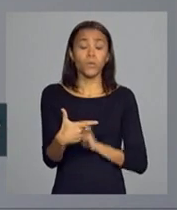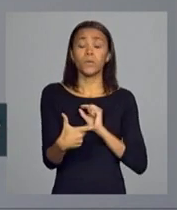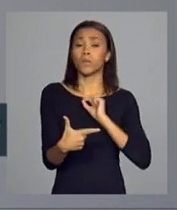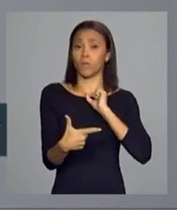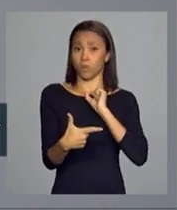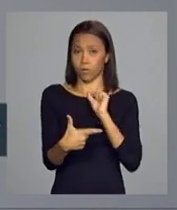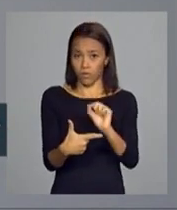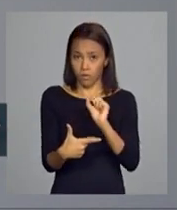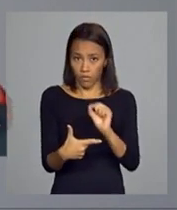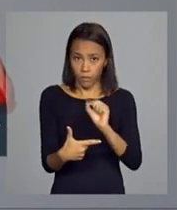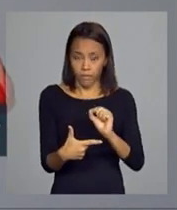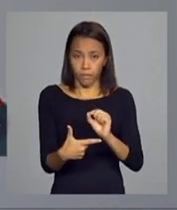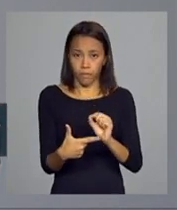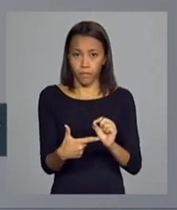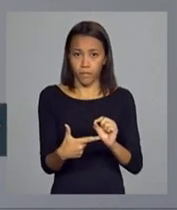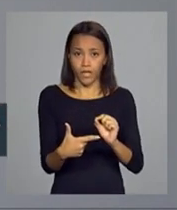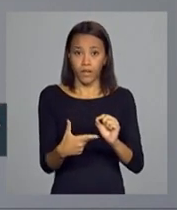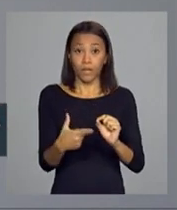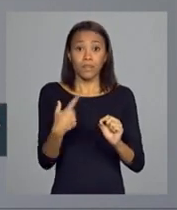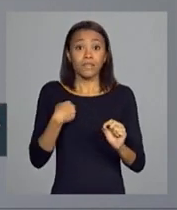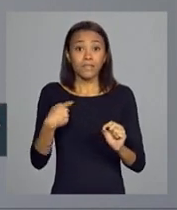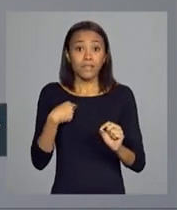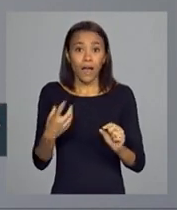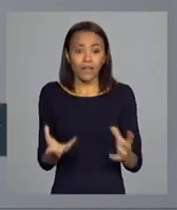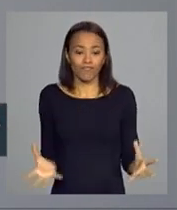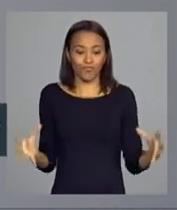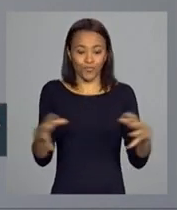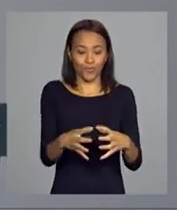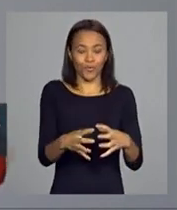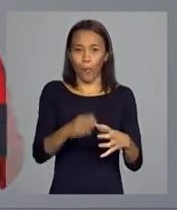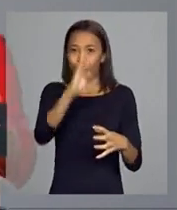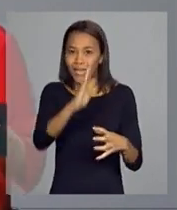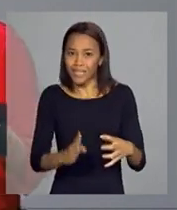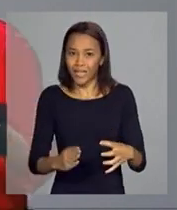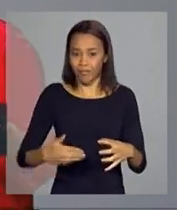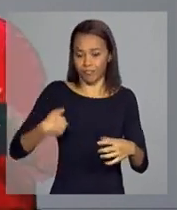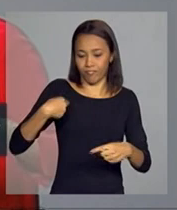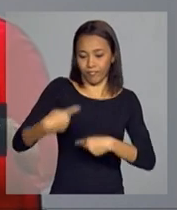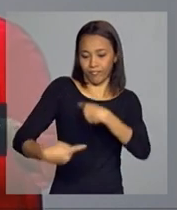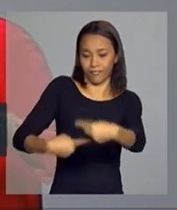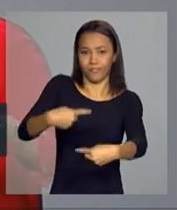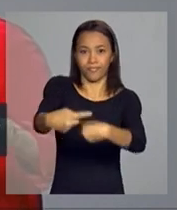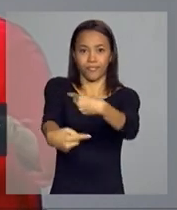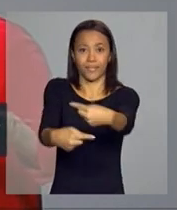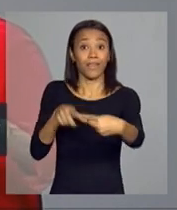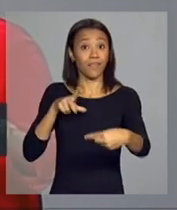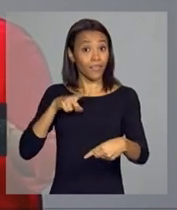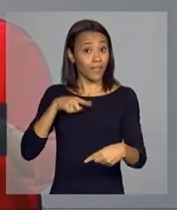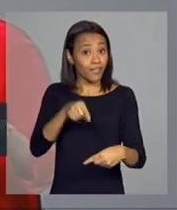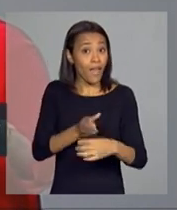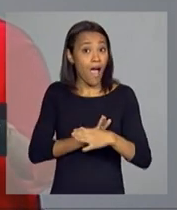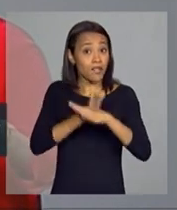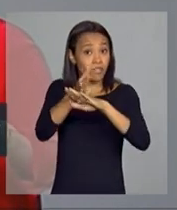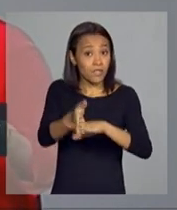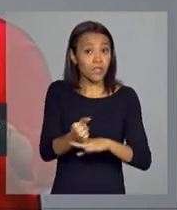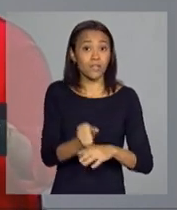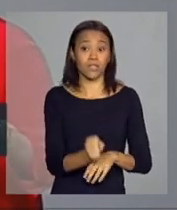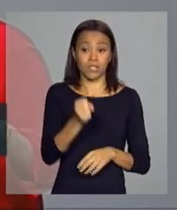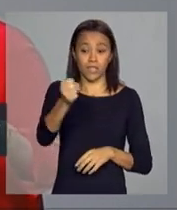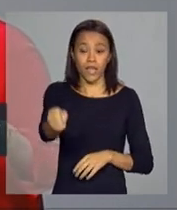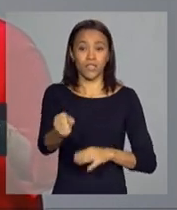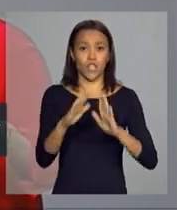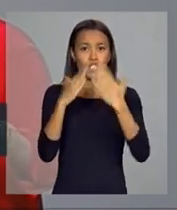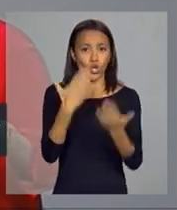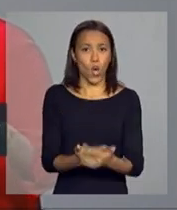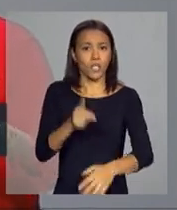parte de uma geração de brasileiros e brasileiras que tem de ter acesso à escola de tempo